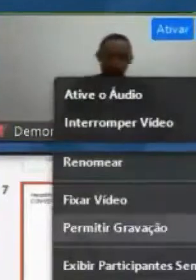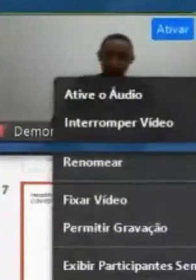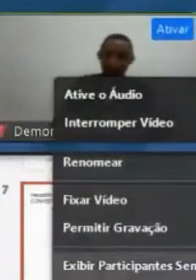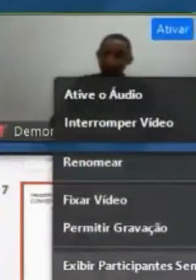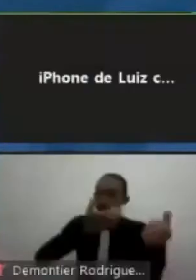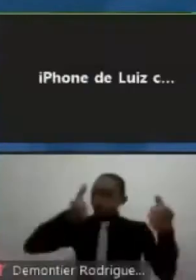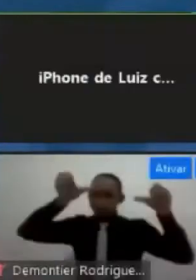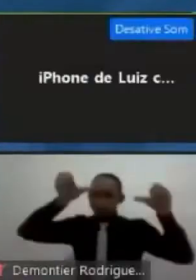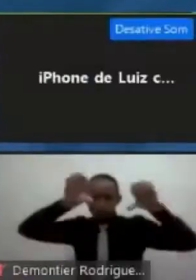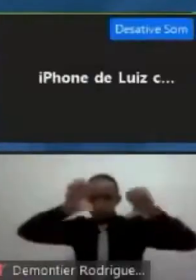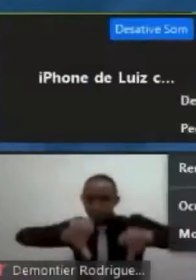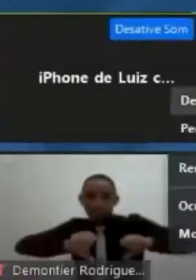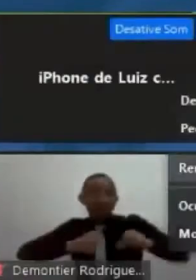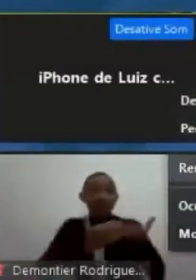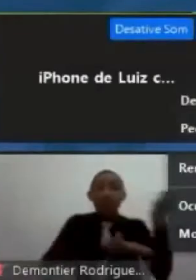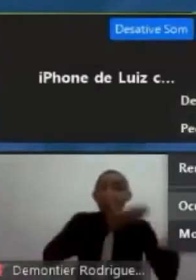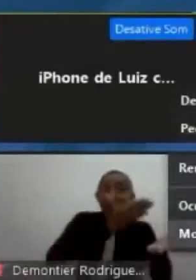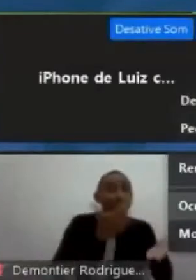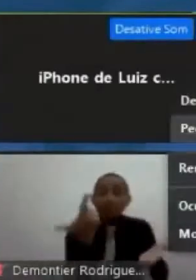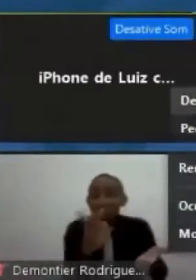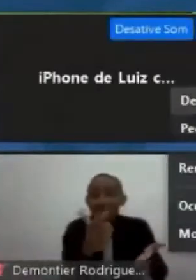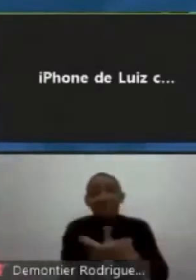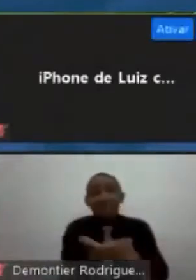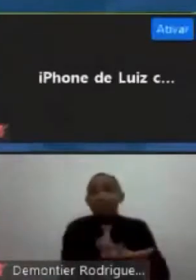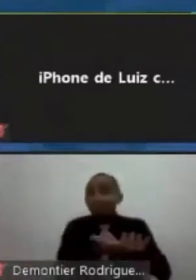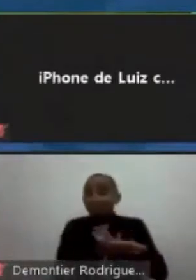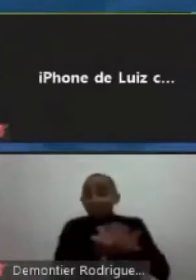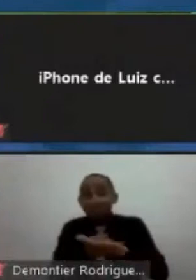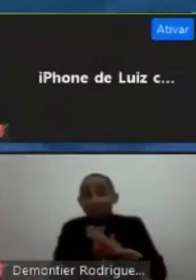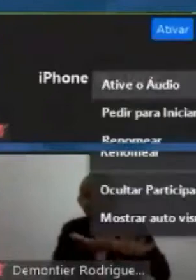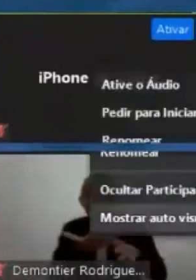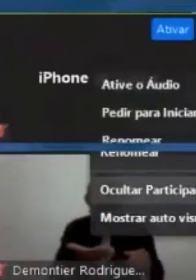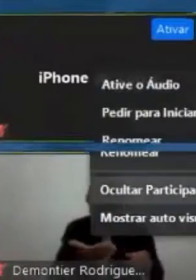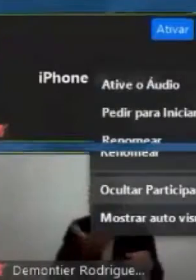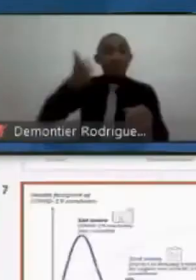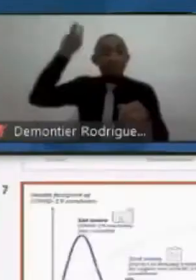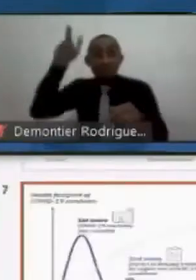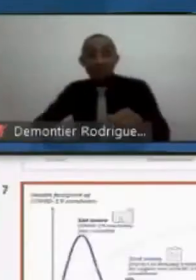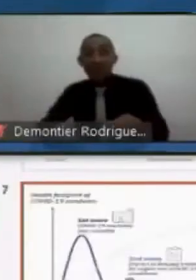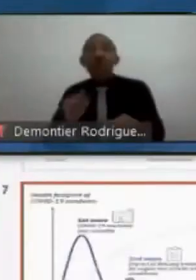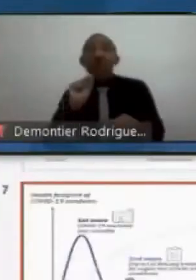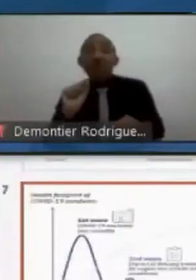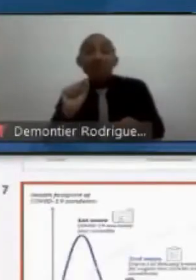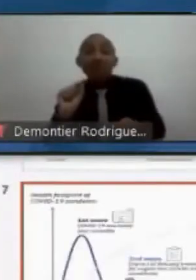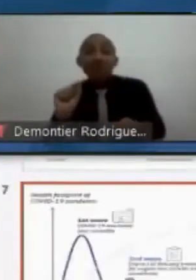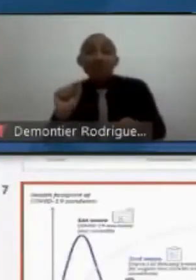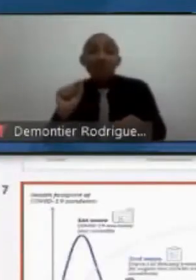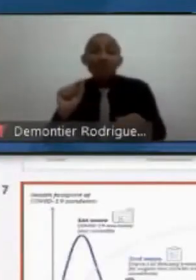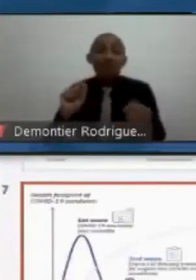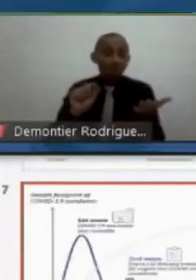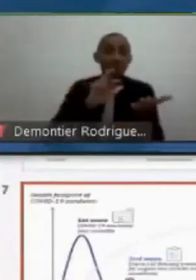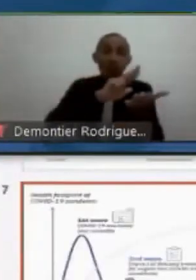cuidado prolongado desse paciente. Isso sem mencionar essa quarta onda que nós vamos viver, que são os